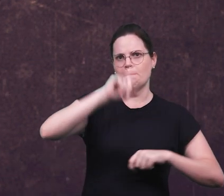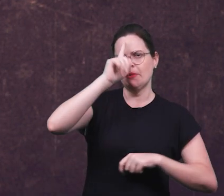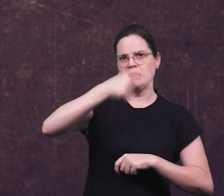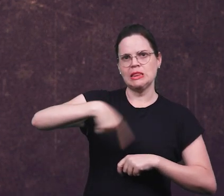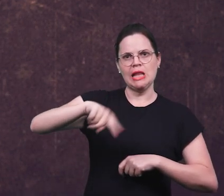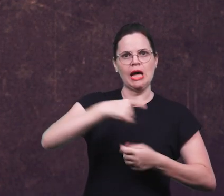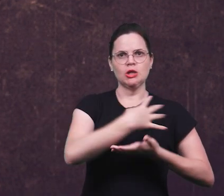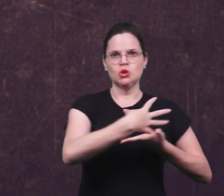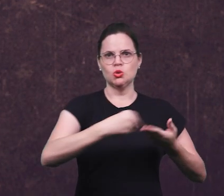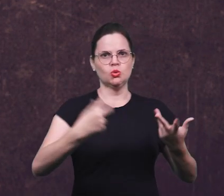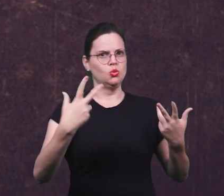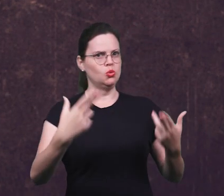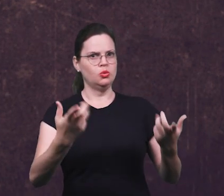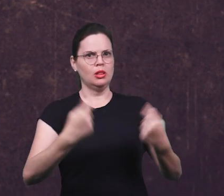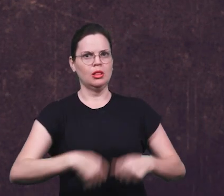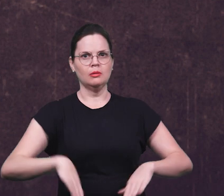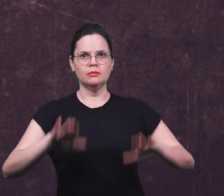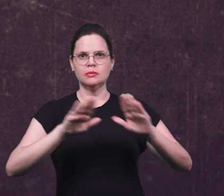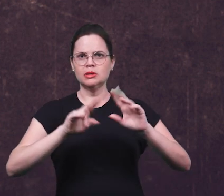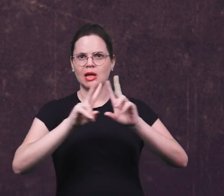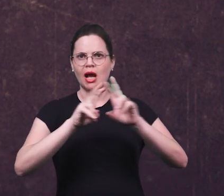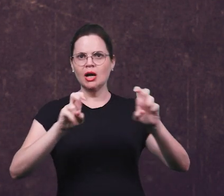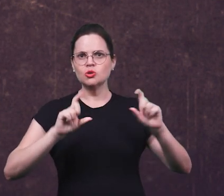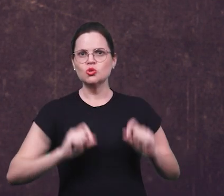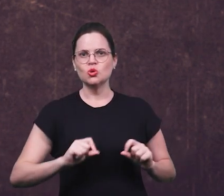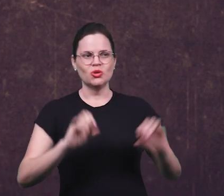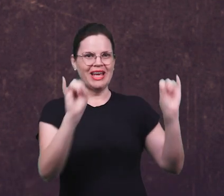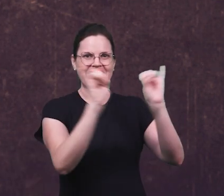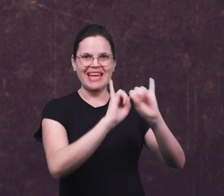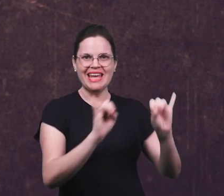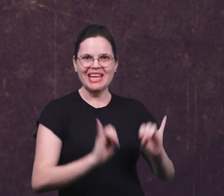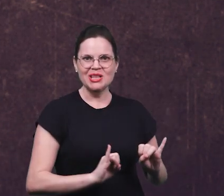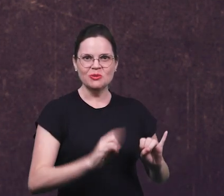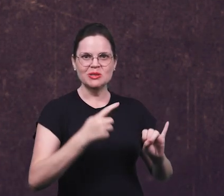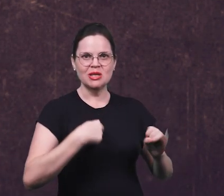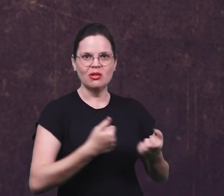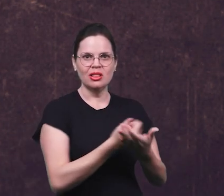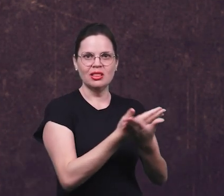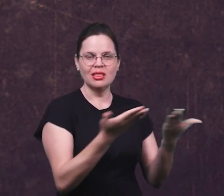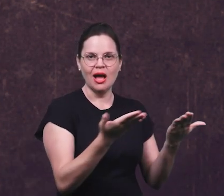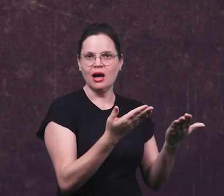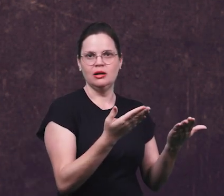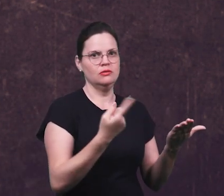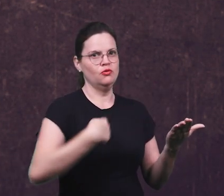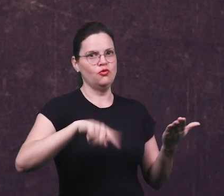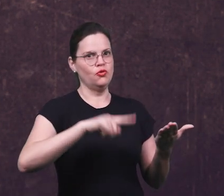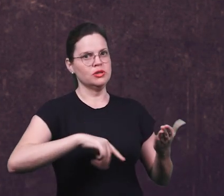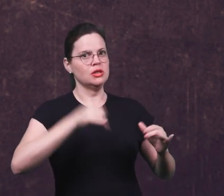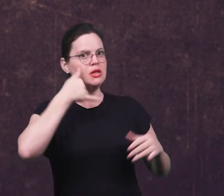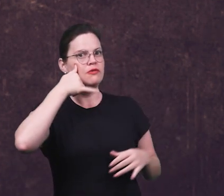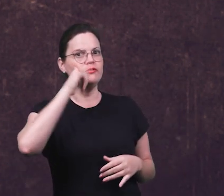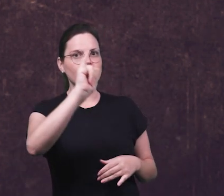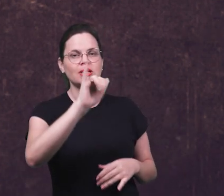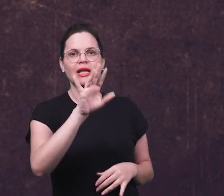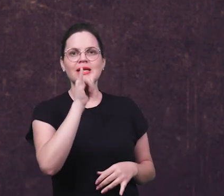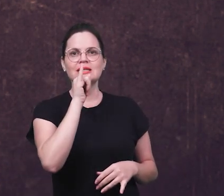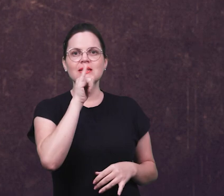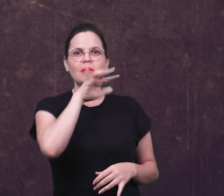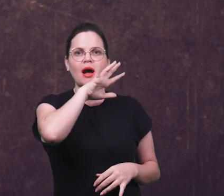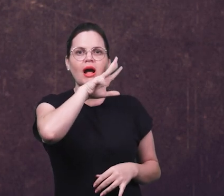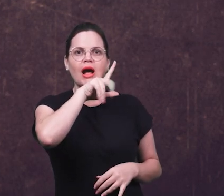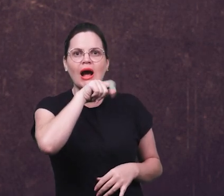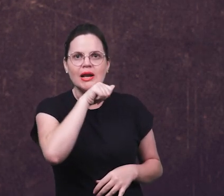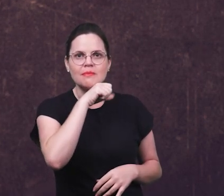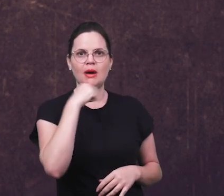vos abstenhais das coisas sacrificadas a ídolos, bem como o sangue da carne de animais sufocado e